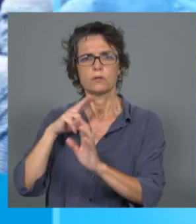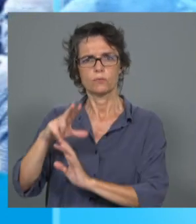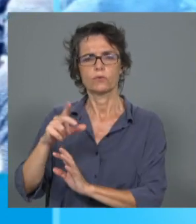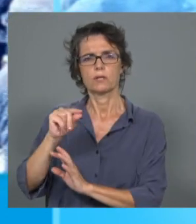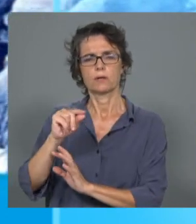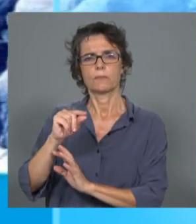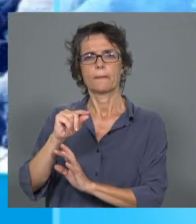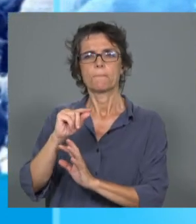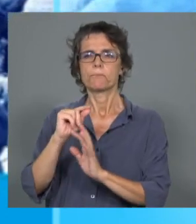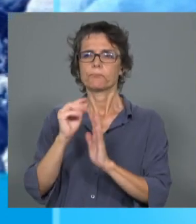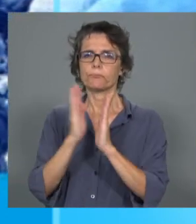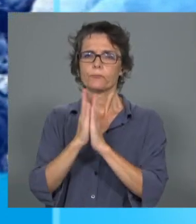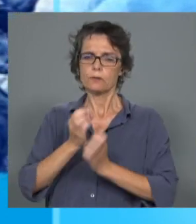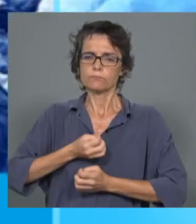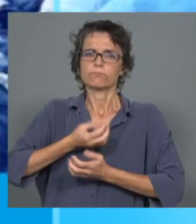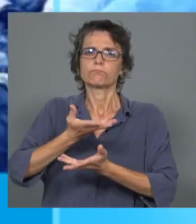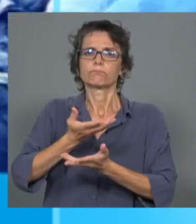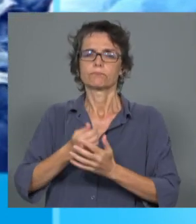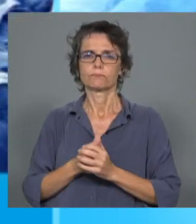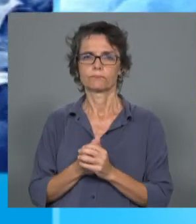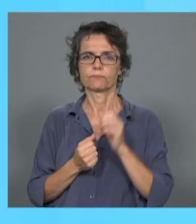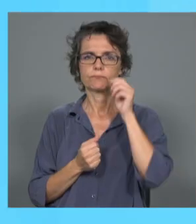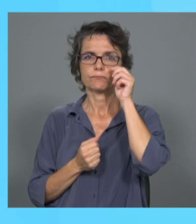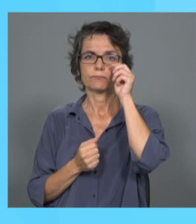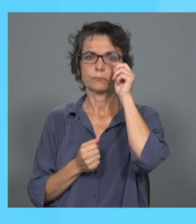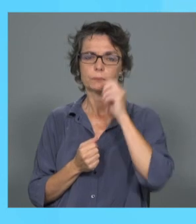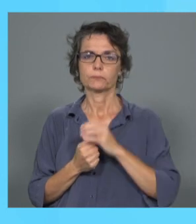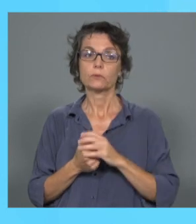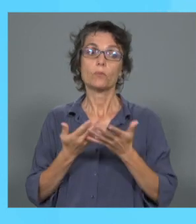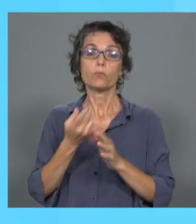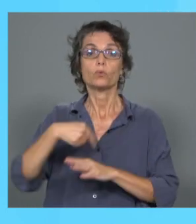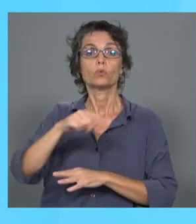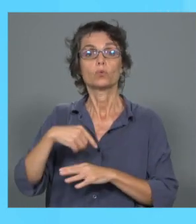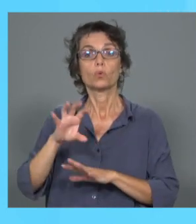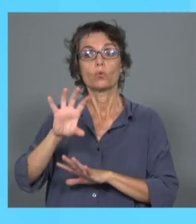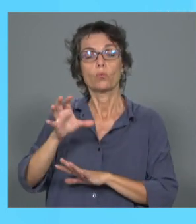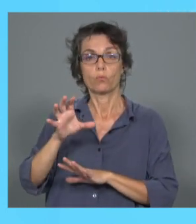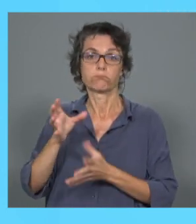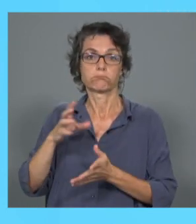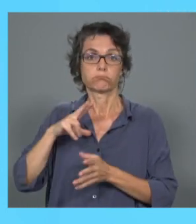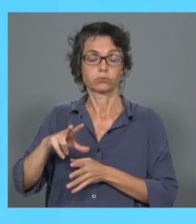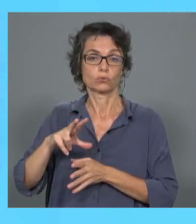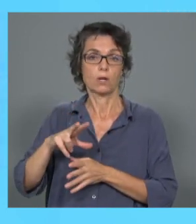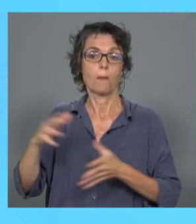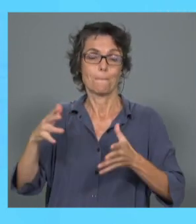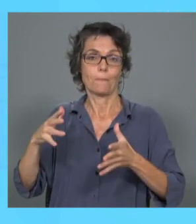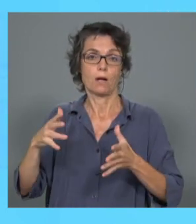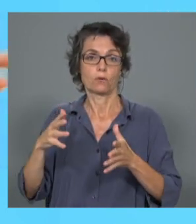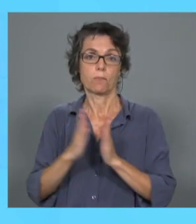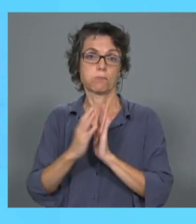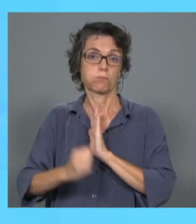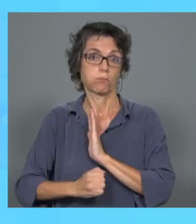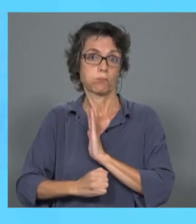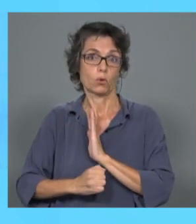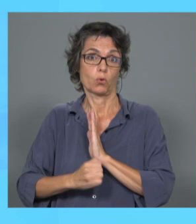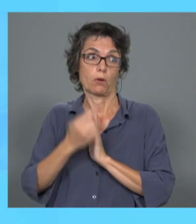expressão religiosa dos portugueses. Estamos num país que é maioritariamente católico, pelo menos por aquilo que as